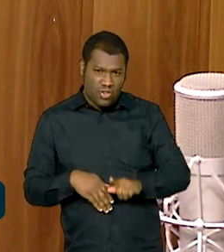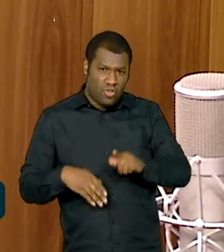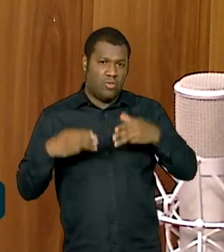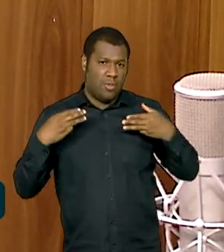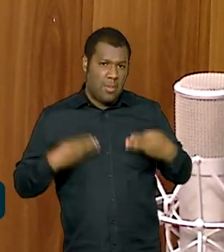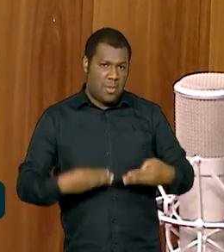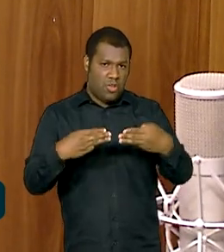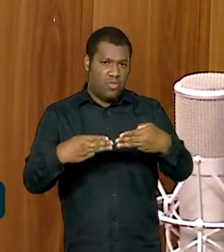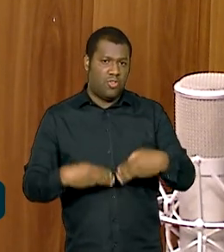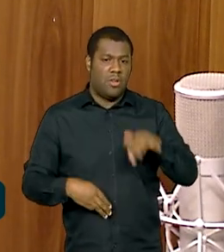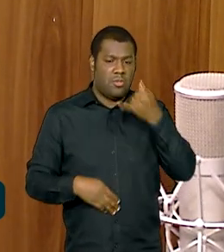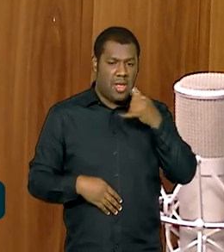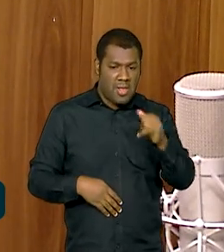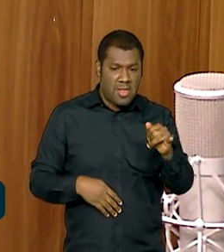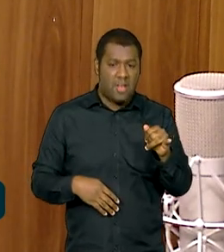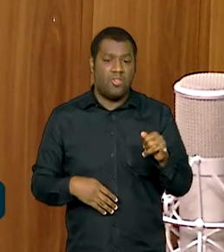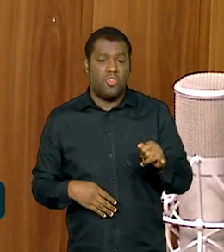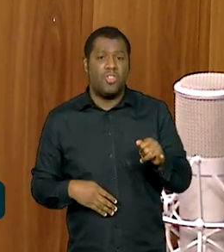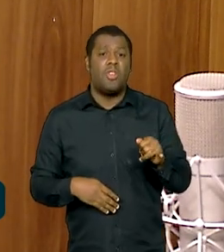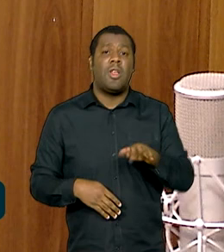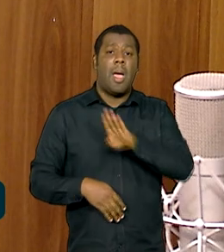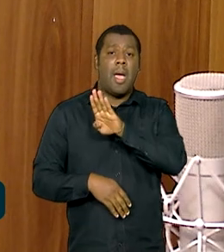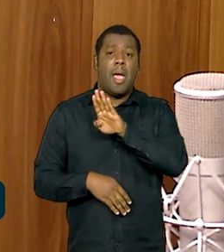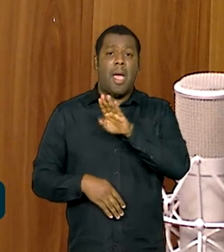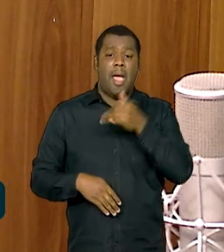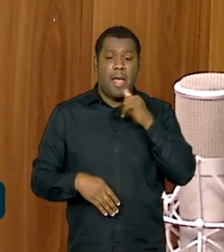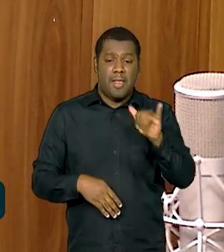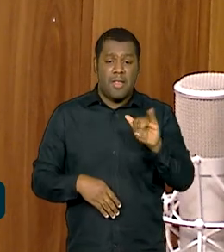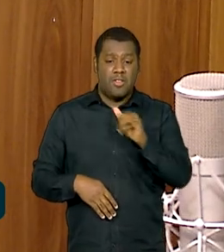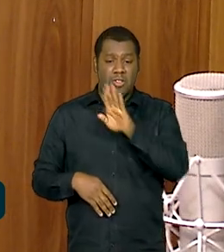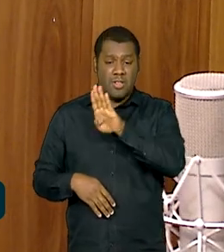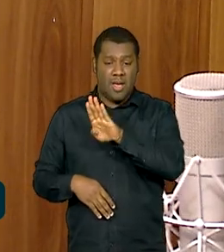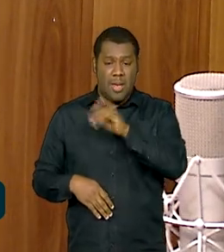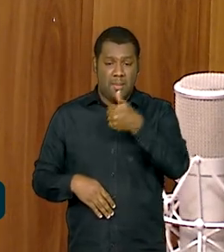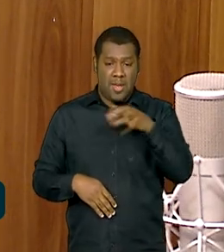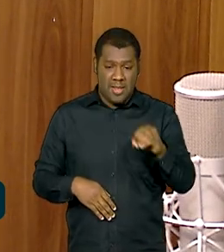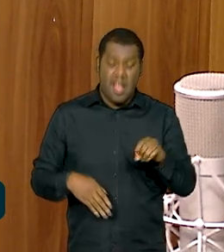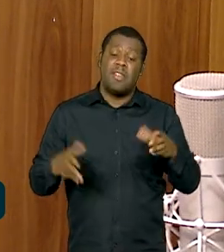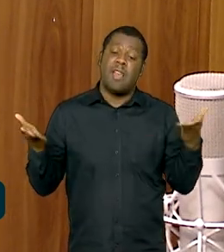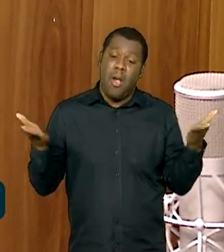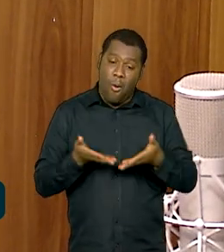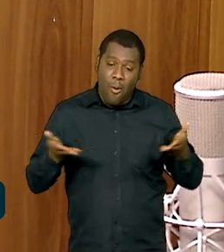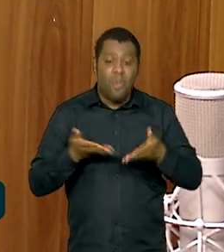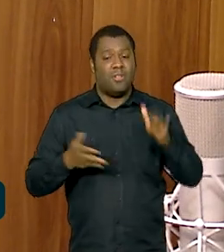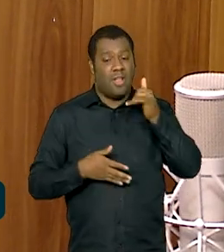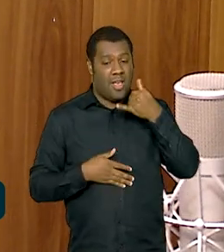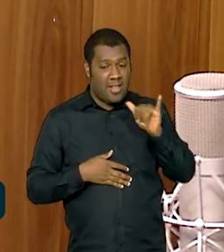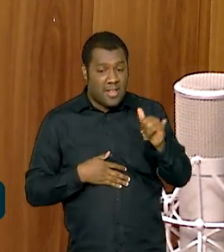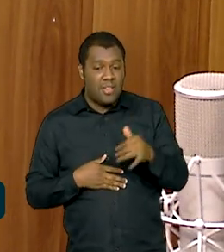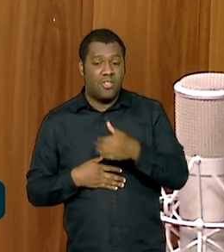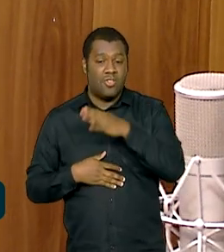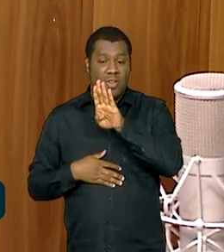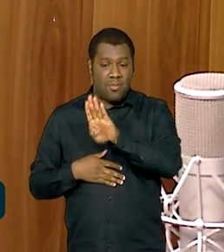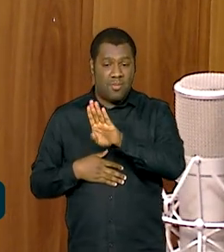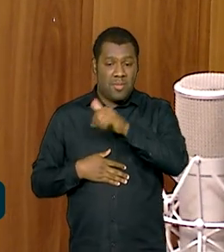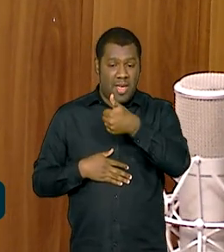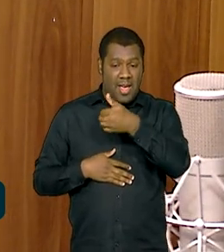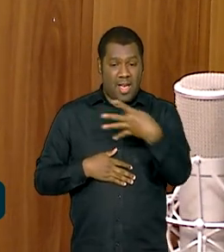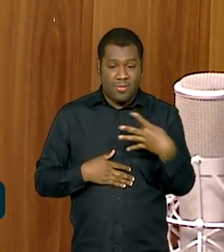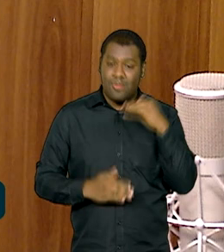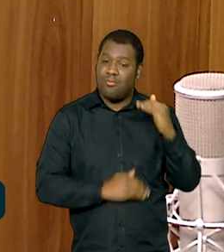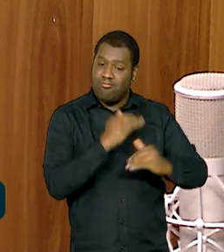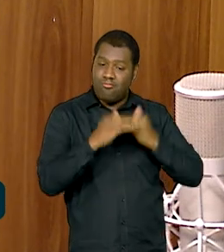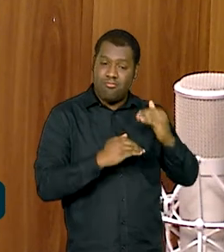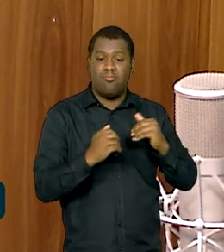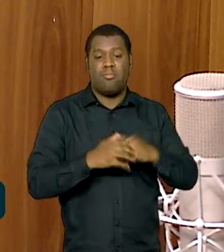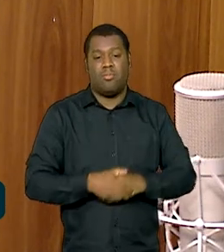energia estava prevalecendo B10 hoje já é b14 e o selo eh que eu tenho